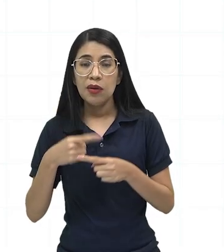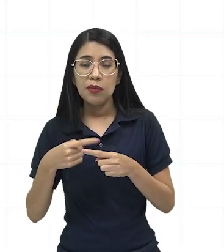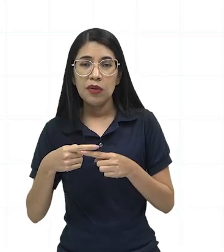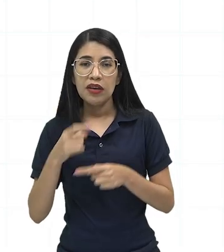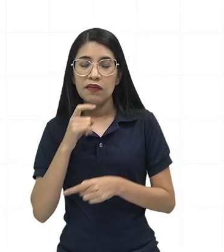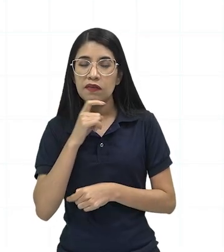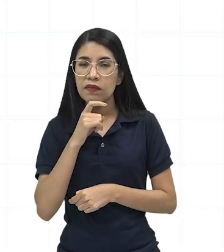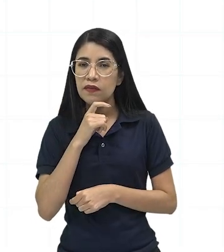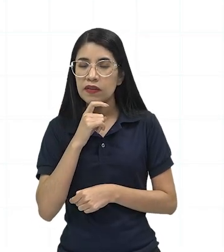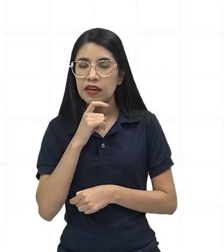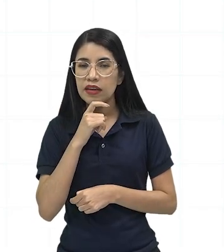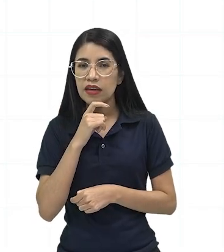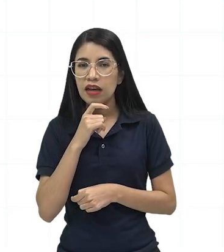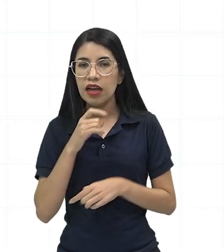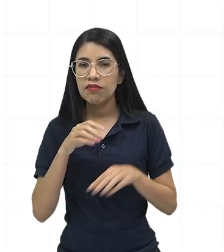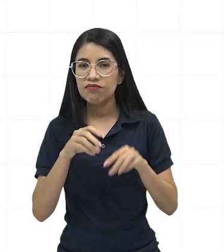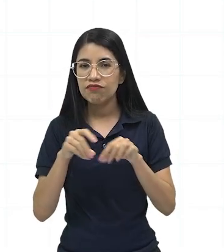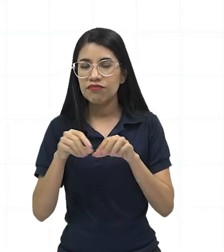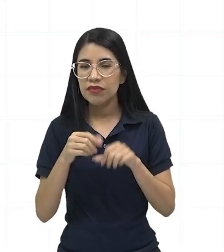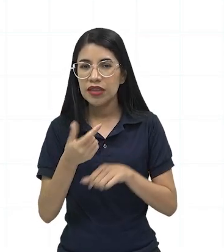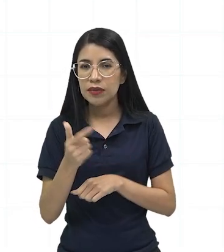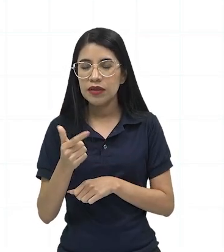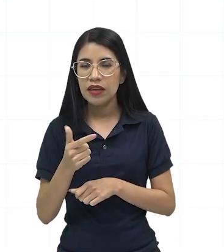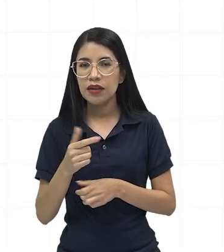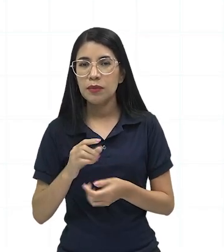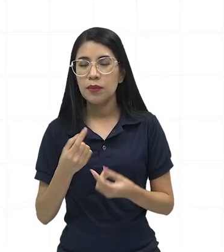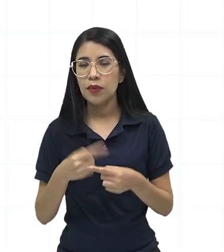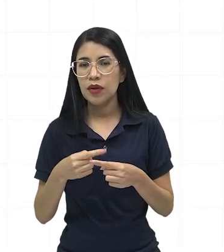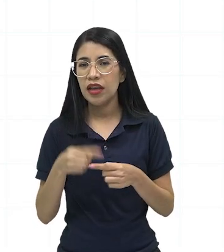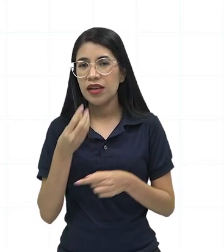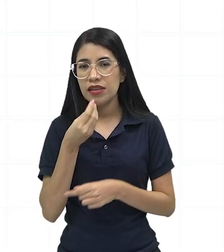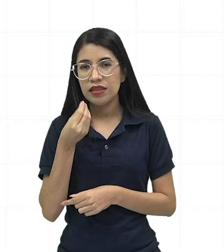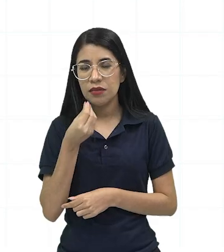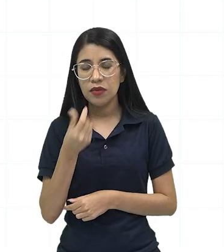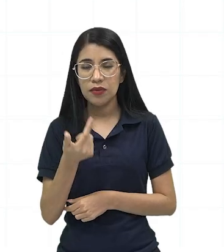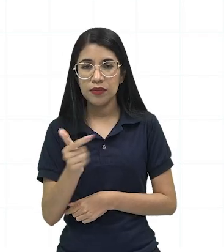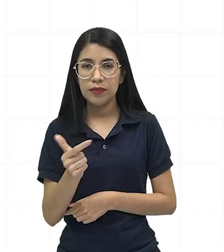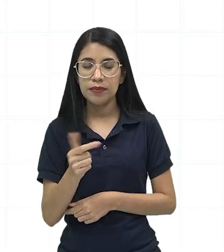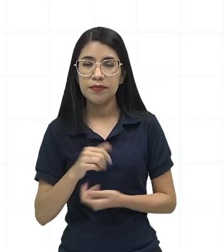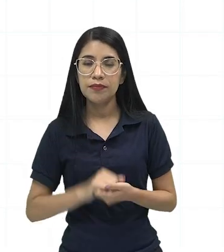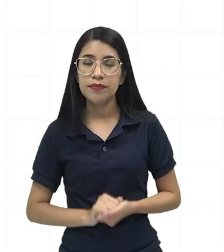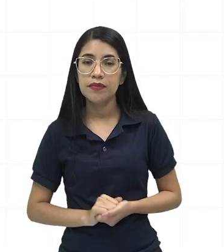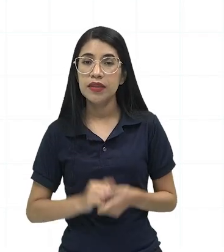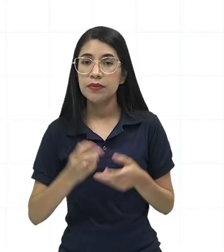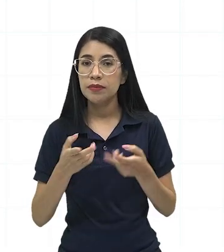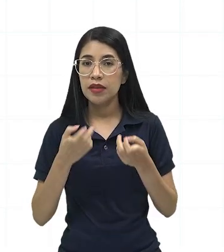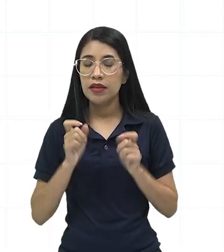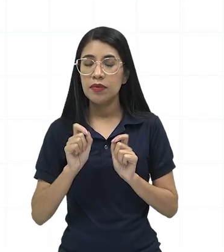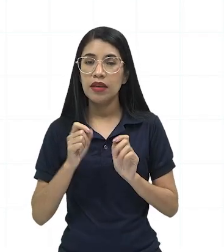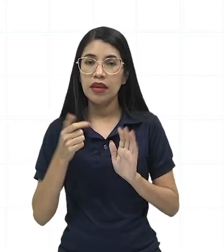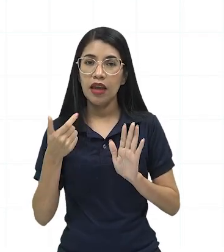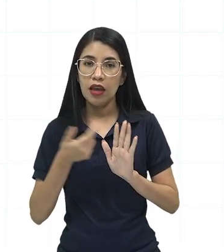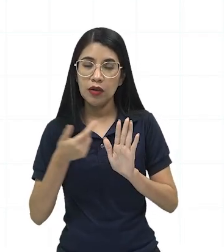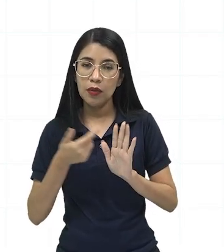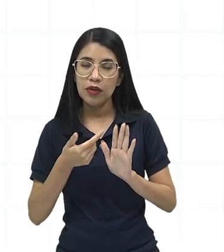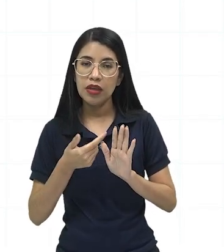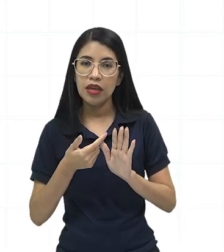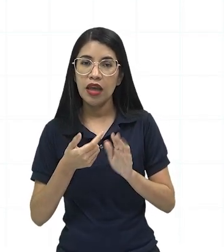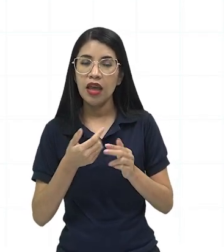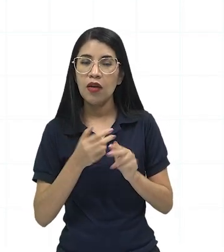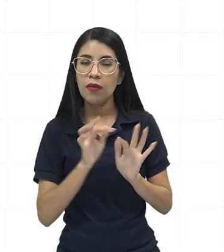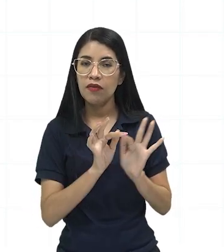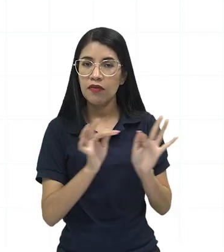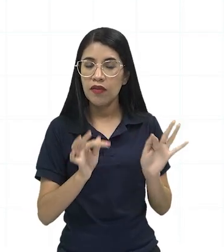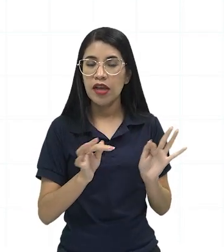seja, não tem gosto, está ruim, não é? Então, percebam que a ironia geralmente vê uma frase positiva